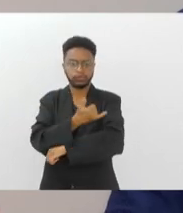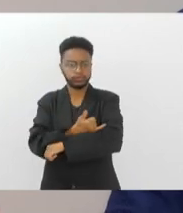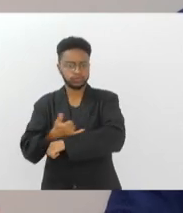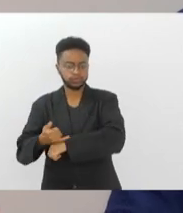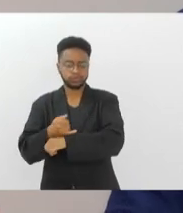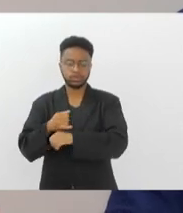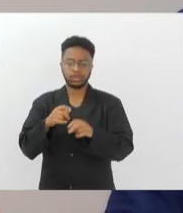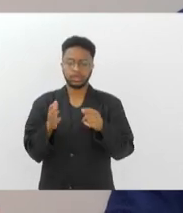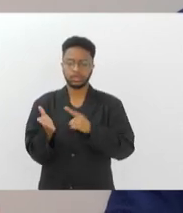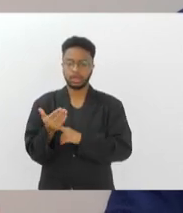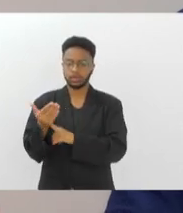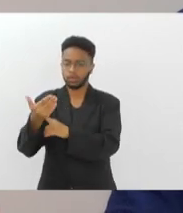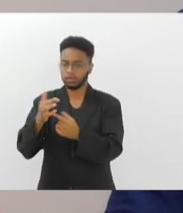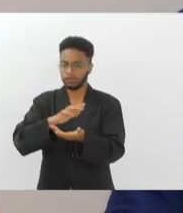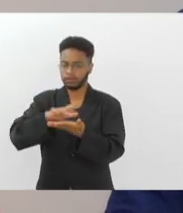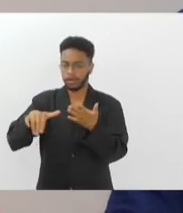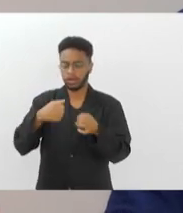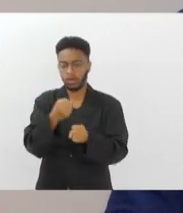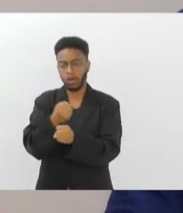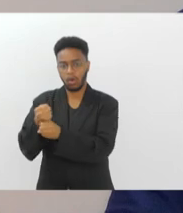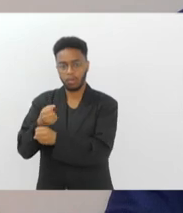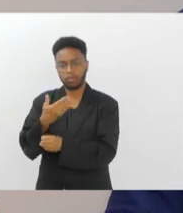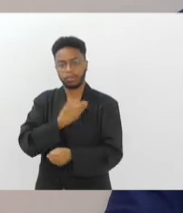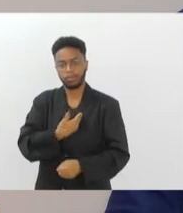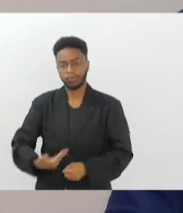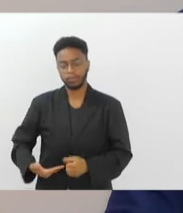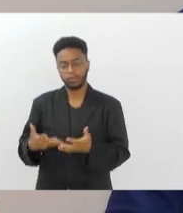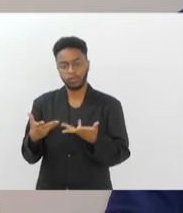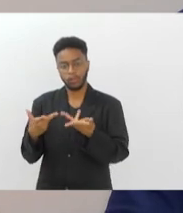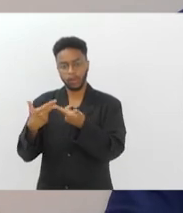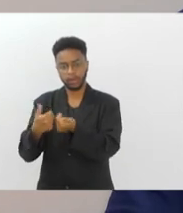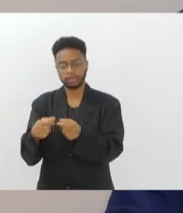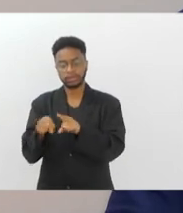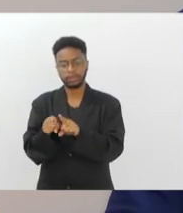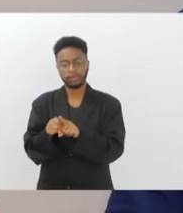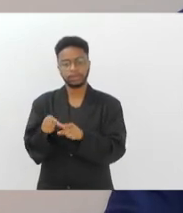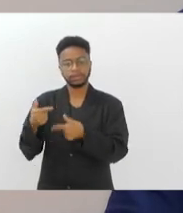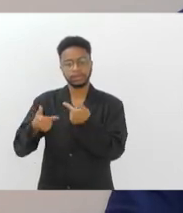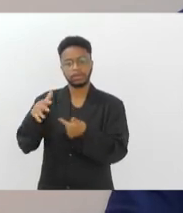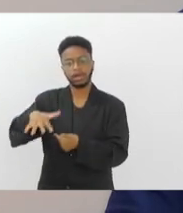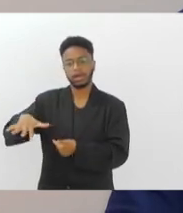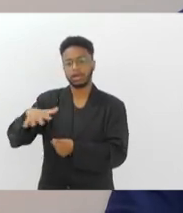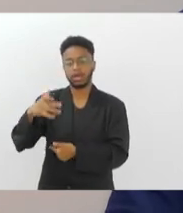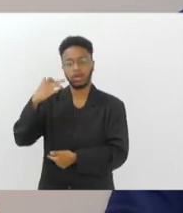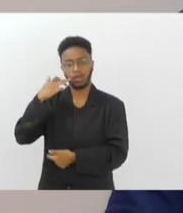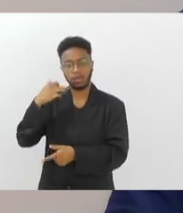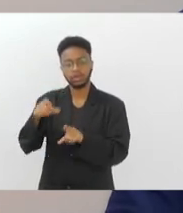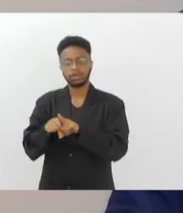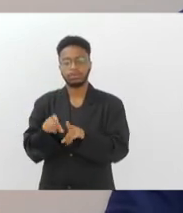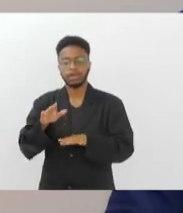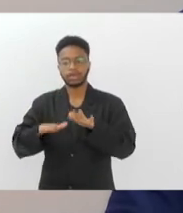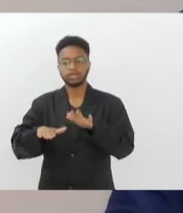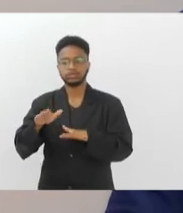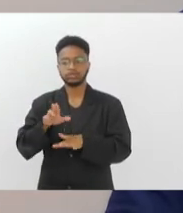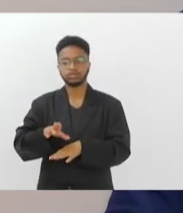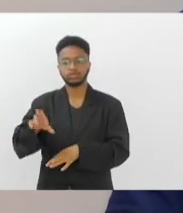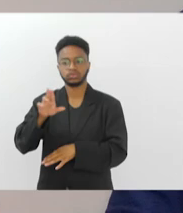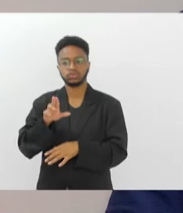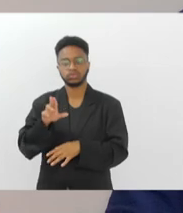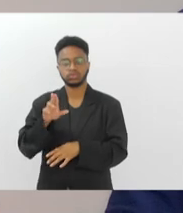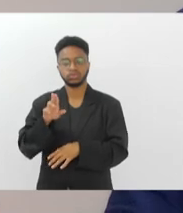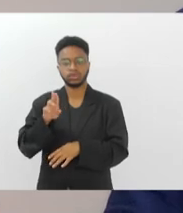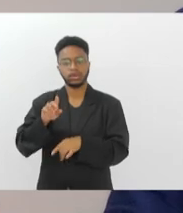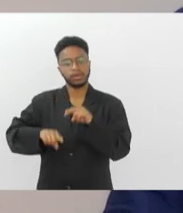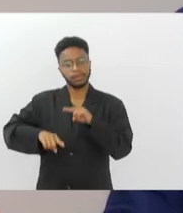a tecnologia para obras públicas com qualidade, a serviço de Angola, muitas vezes até com recursos do Banco que nós temos, Desenvolvimento Econômico